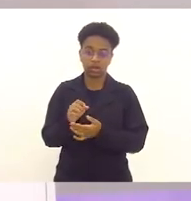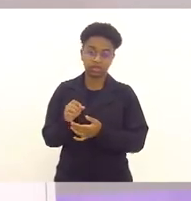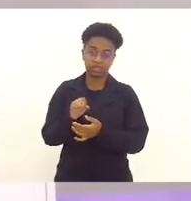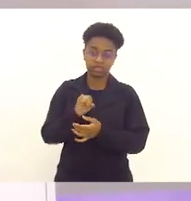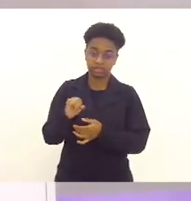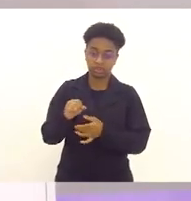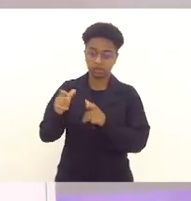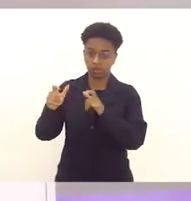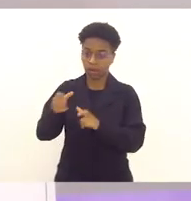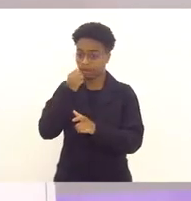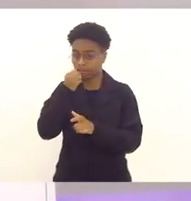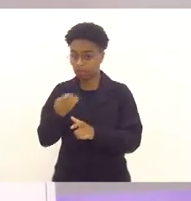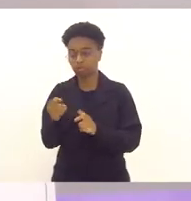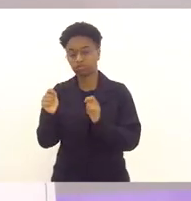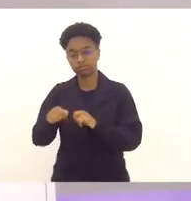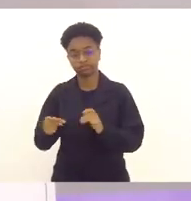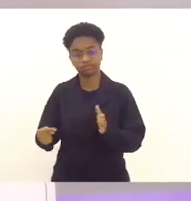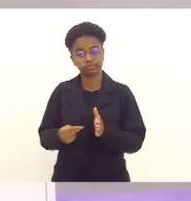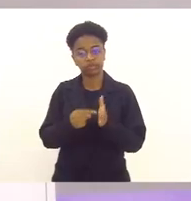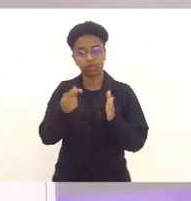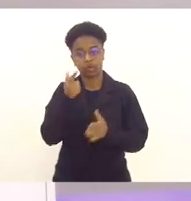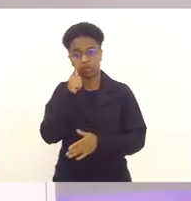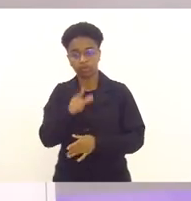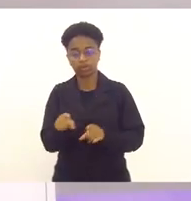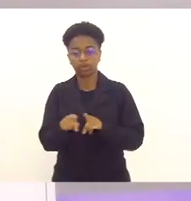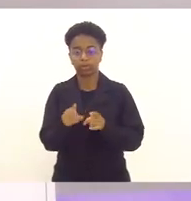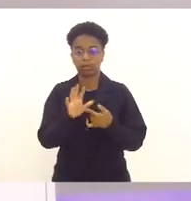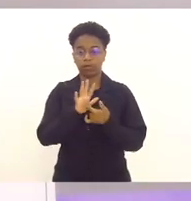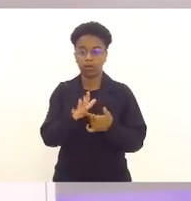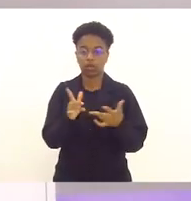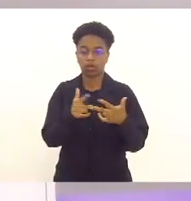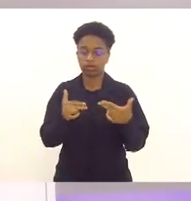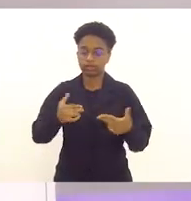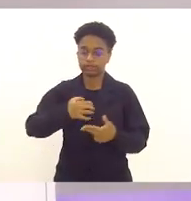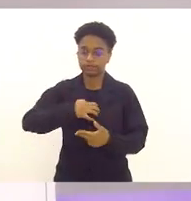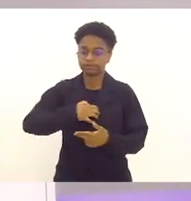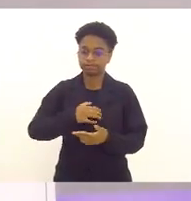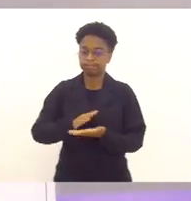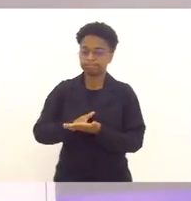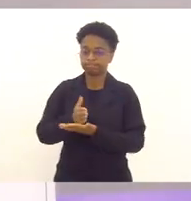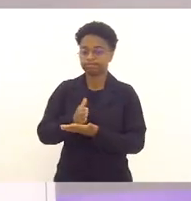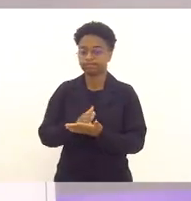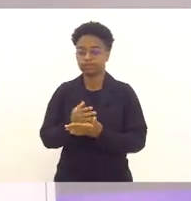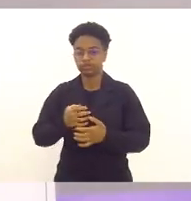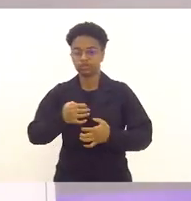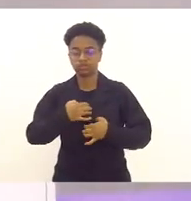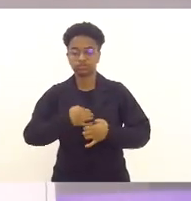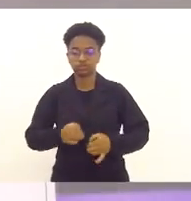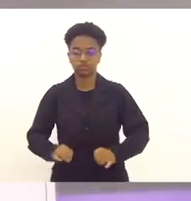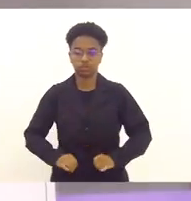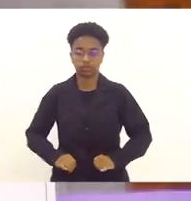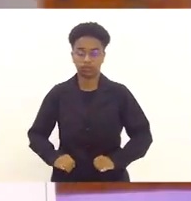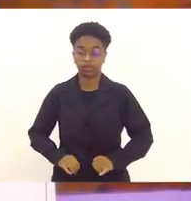poder trazer ele temas que causam dor a ela Então é o nudem fez um trabalho